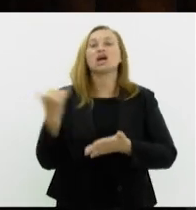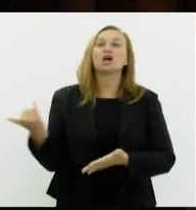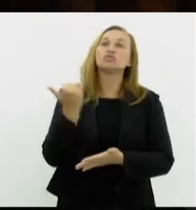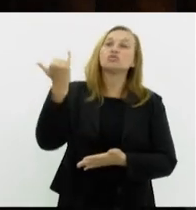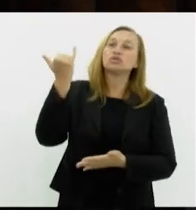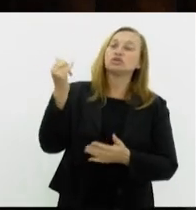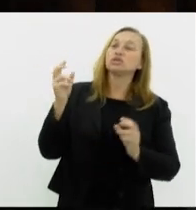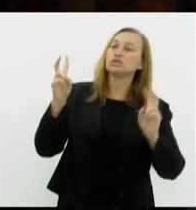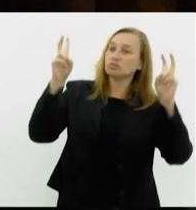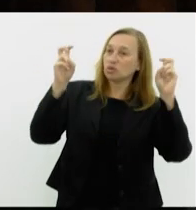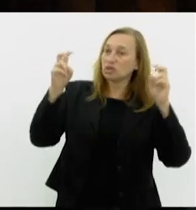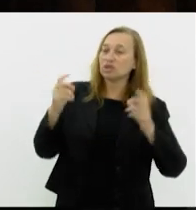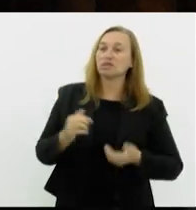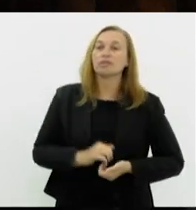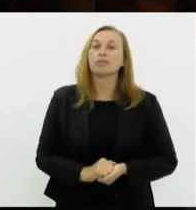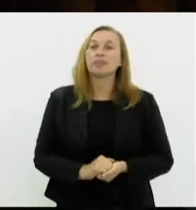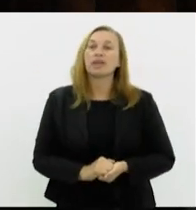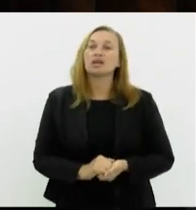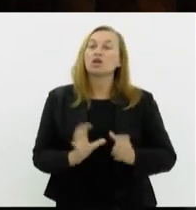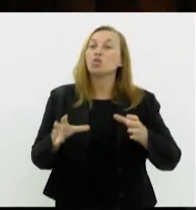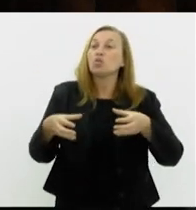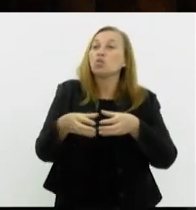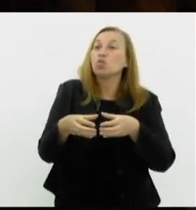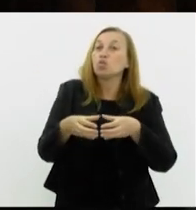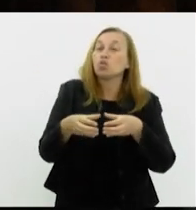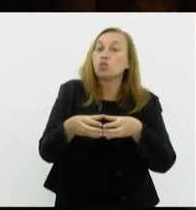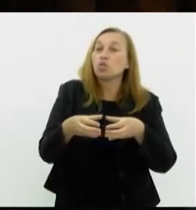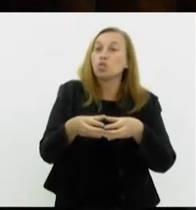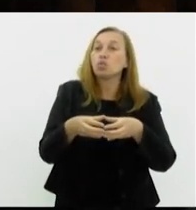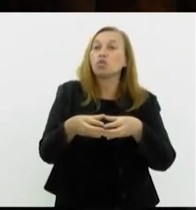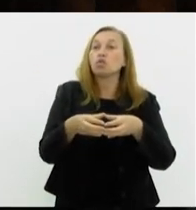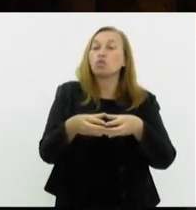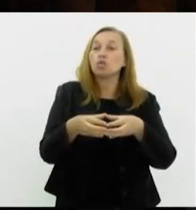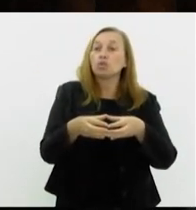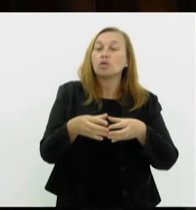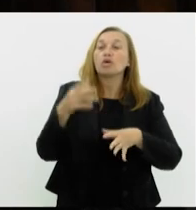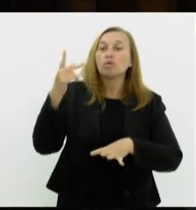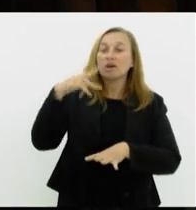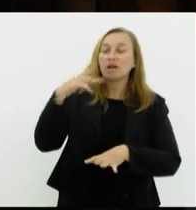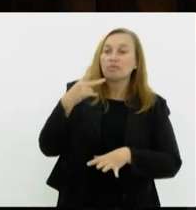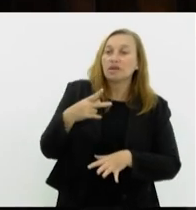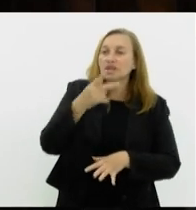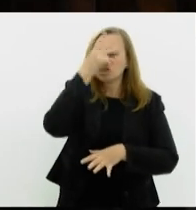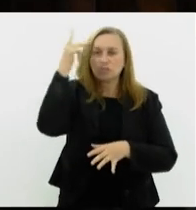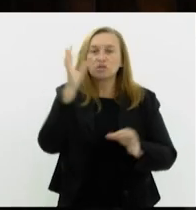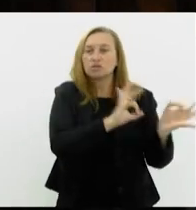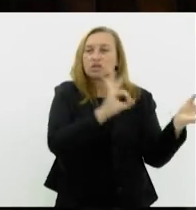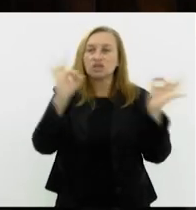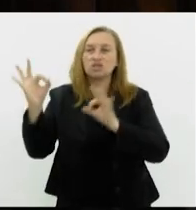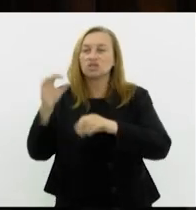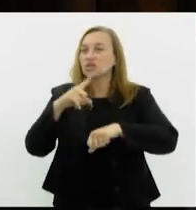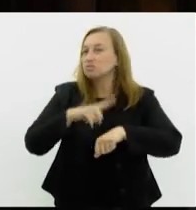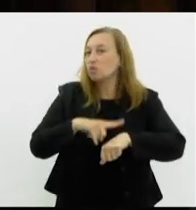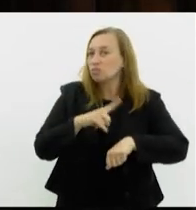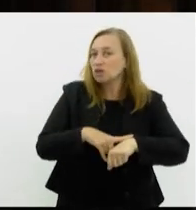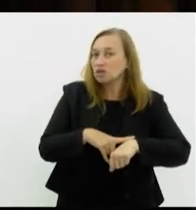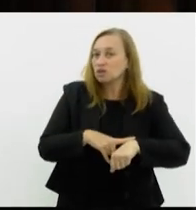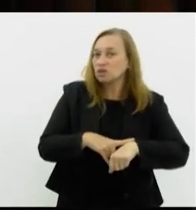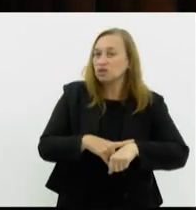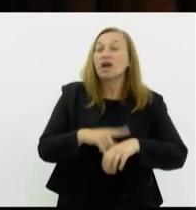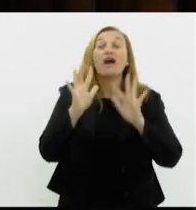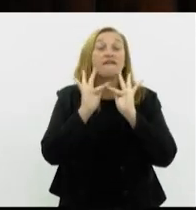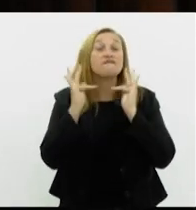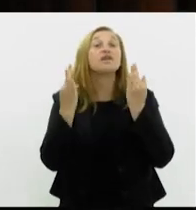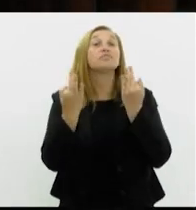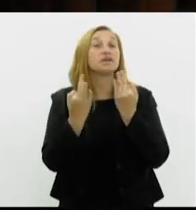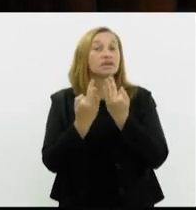delas, trazer a coletividade, trazer ao parlamento, trazer para as pessoas que nos assistem nesse momento, sobretudo as